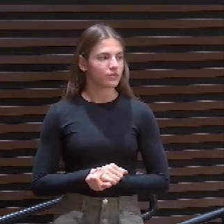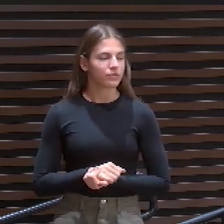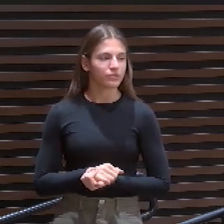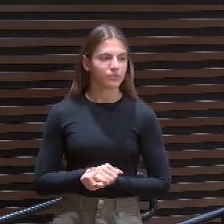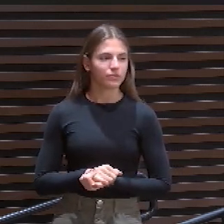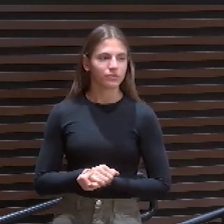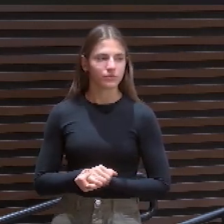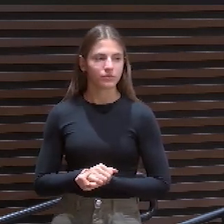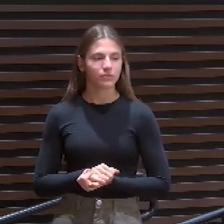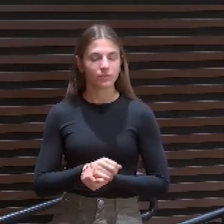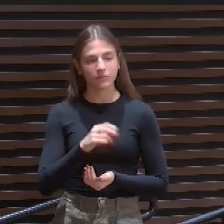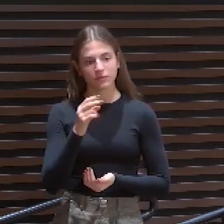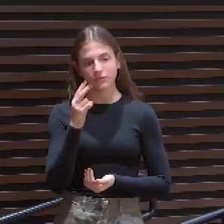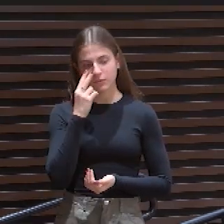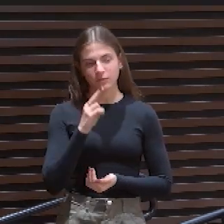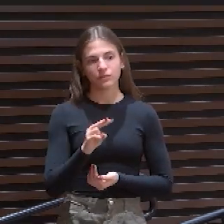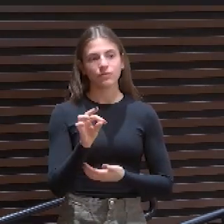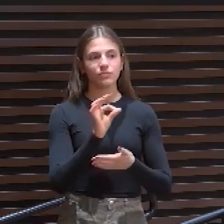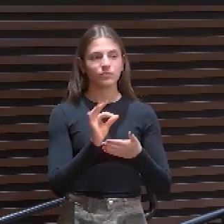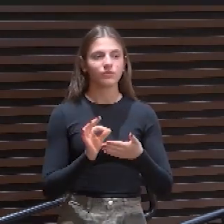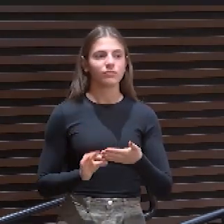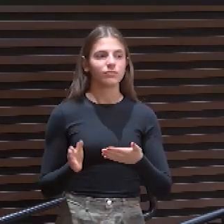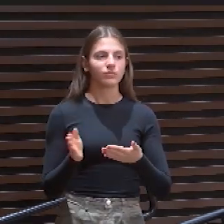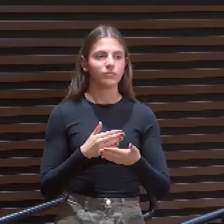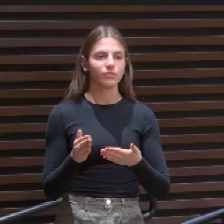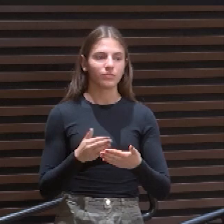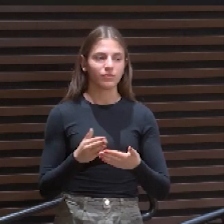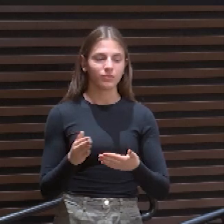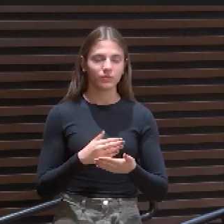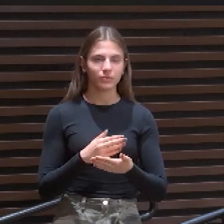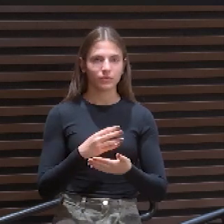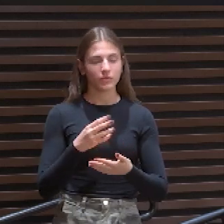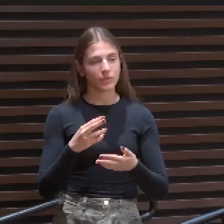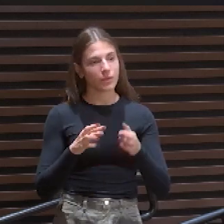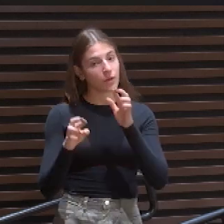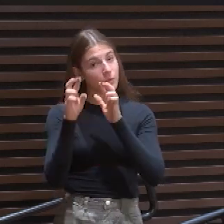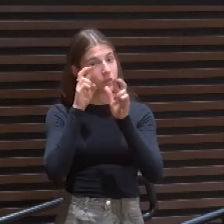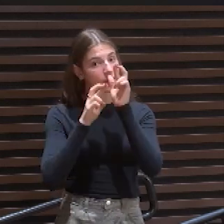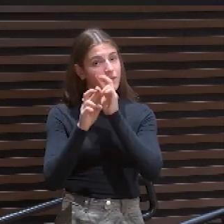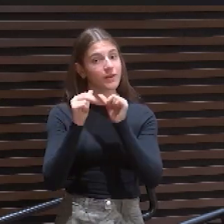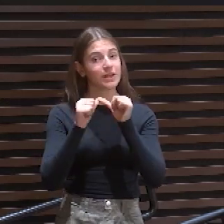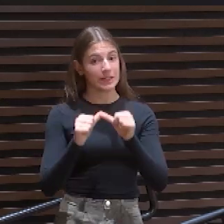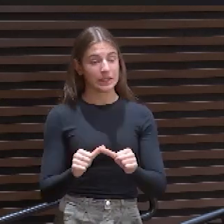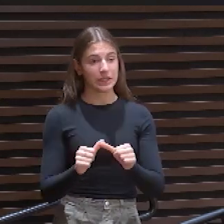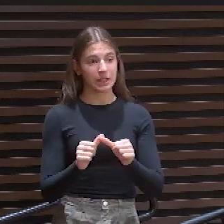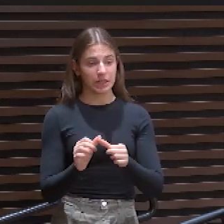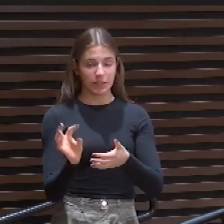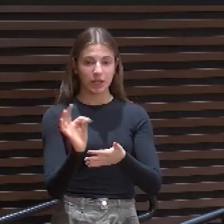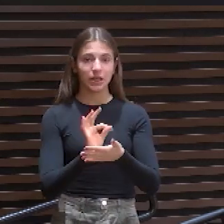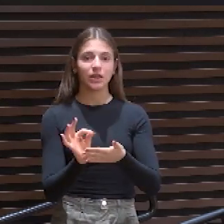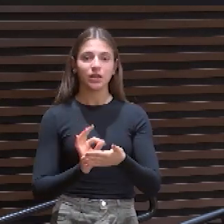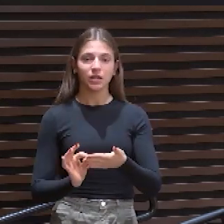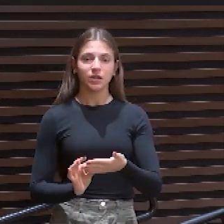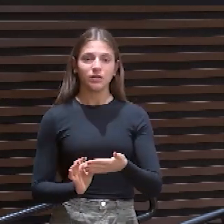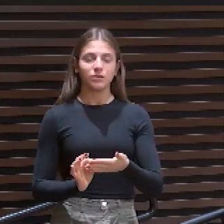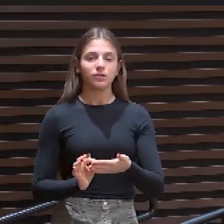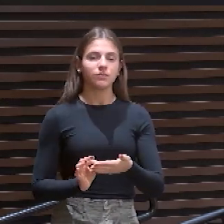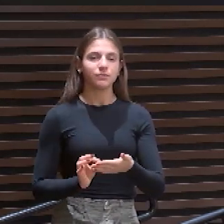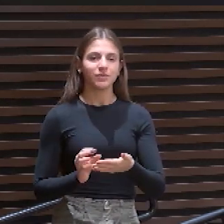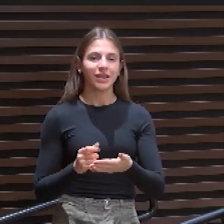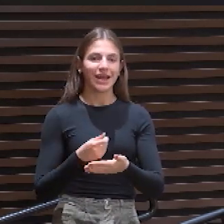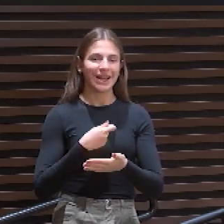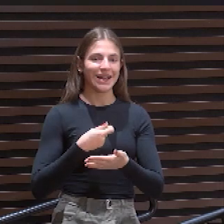o texto bíblico, primeiramente, cabe observar que nesse trecho da epístola, a escrita